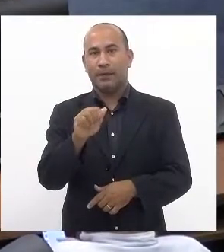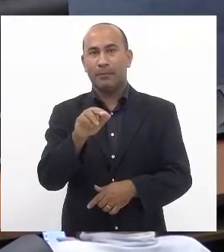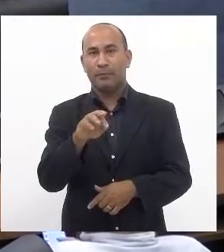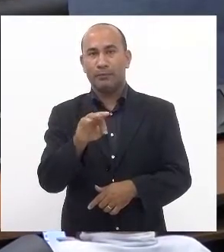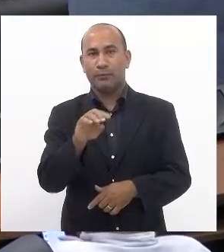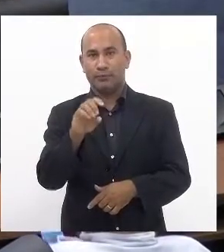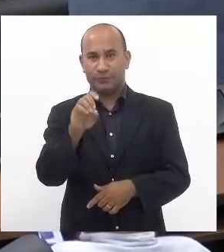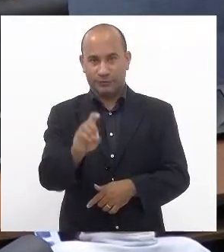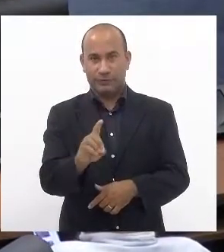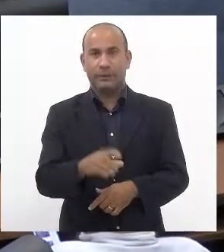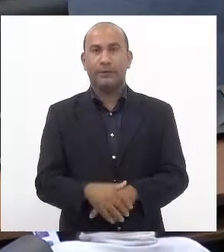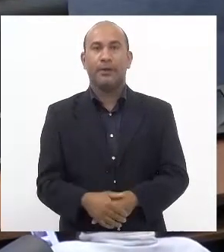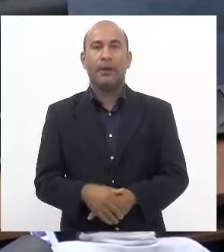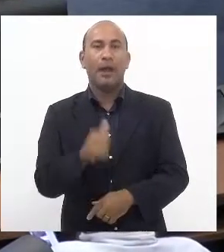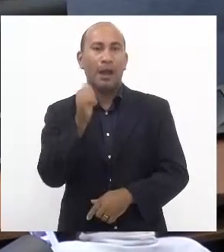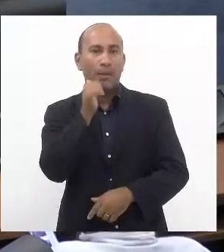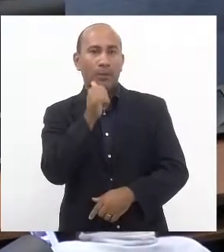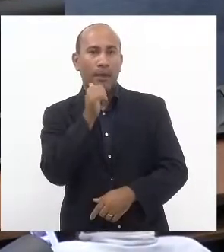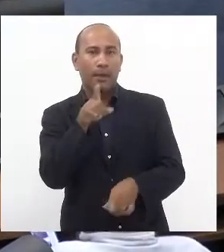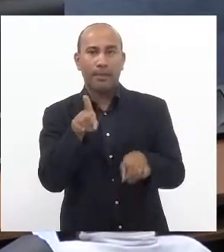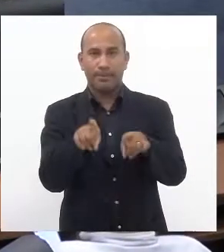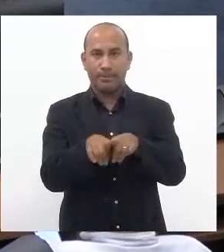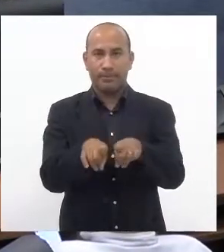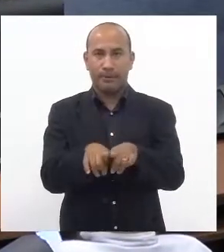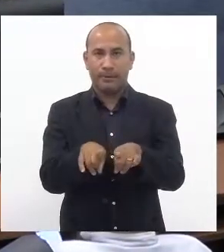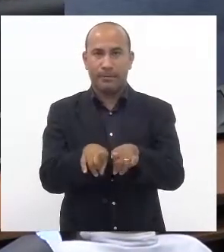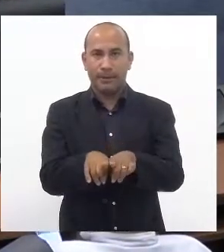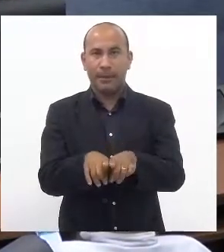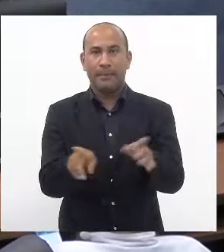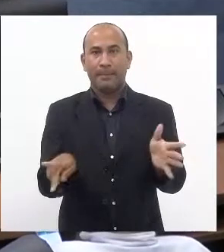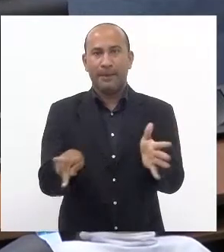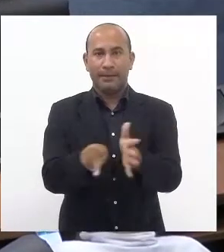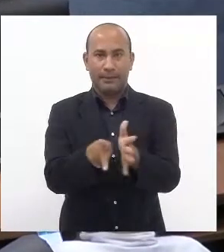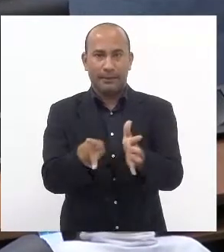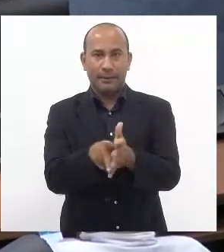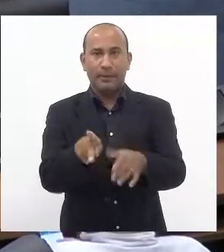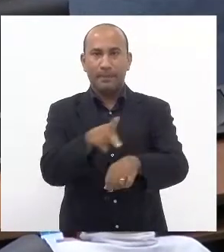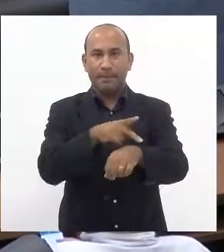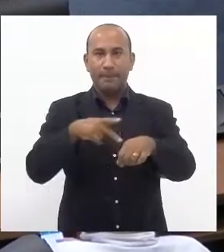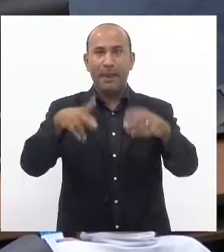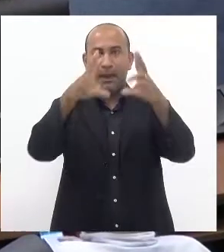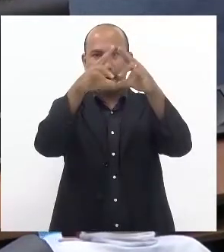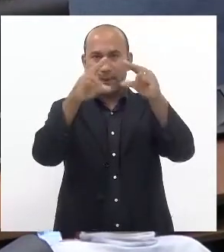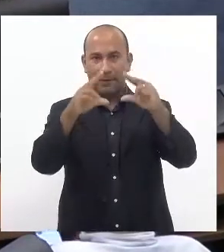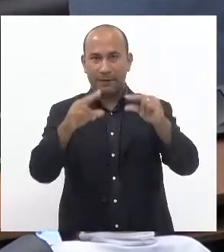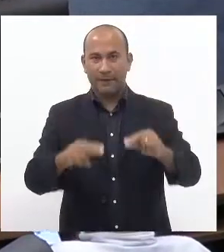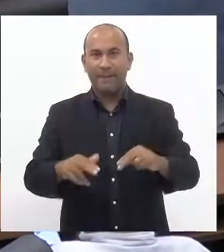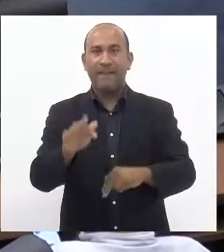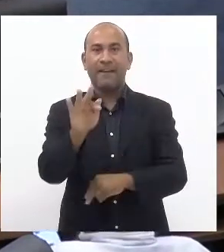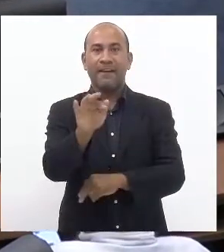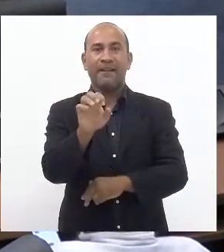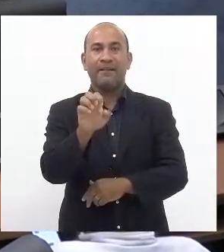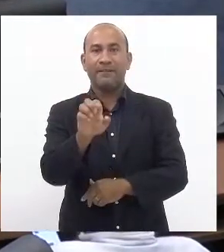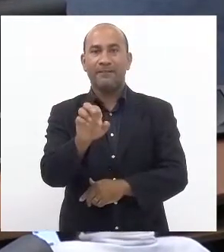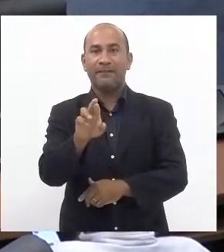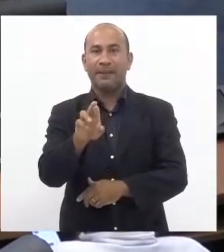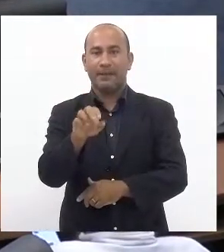da senhora consuleza do Líbano, a esposa, a senhora Fernanda Diel,